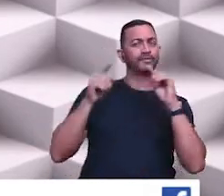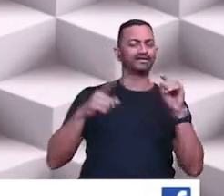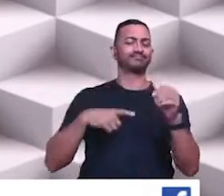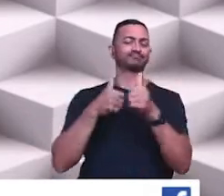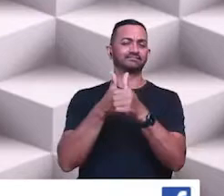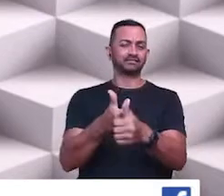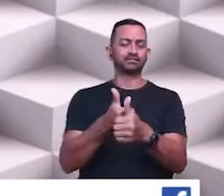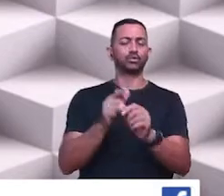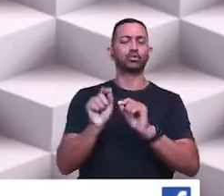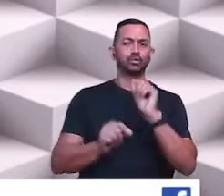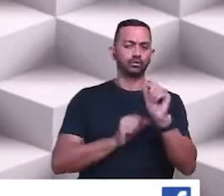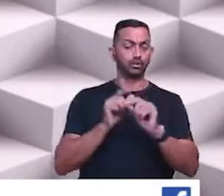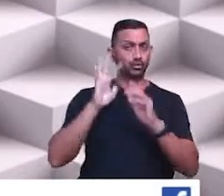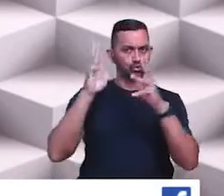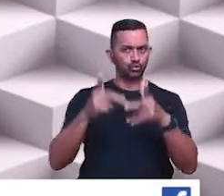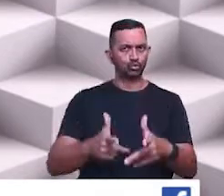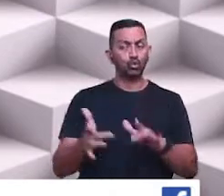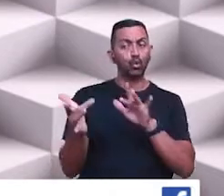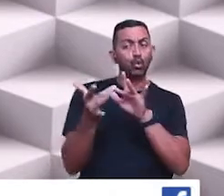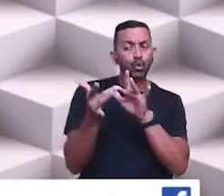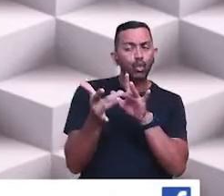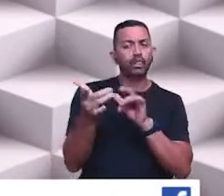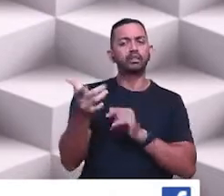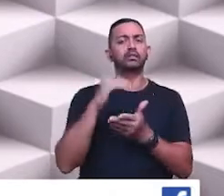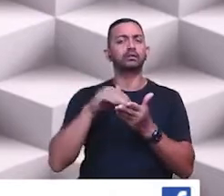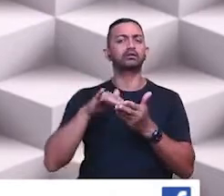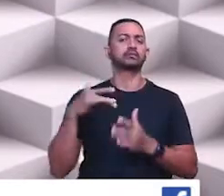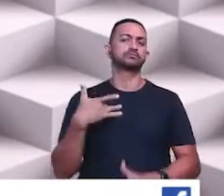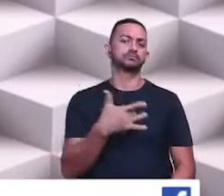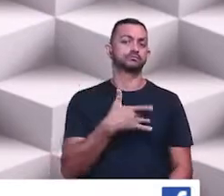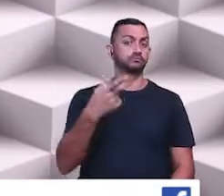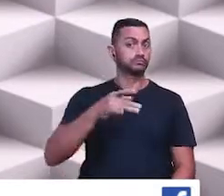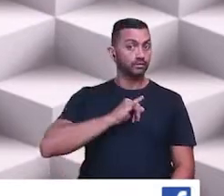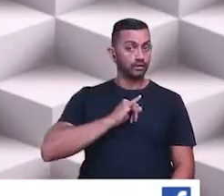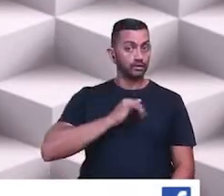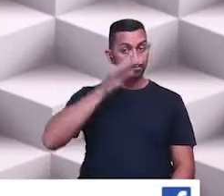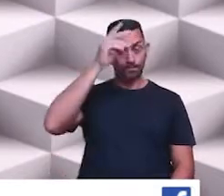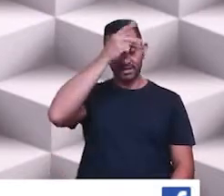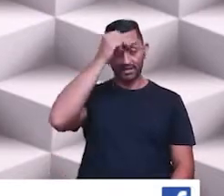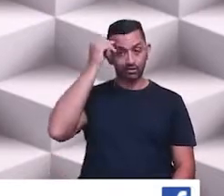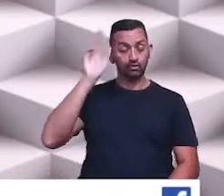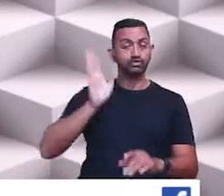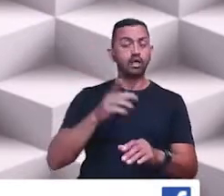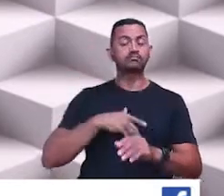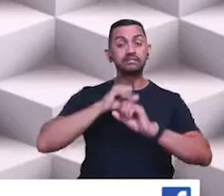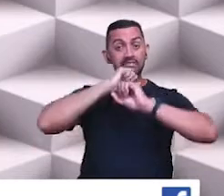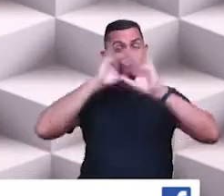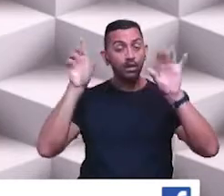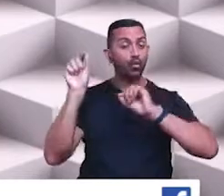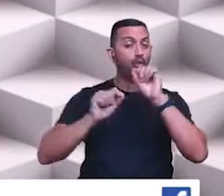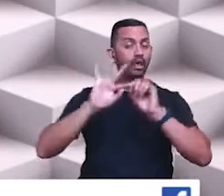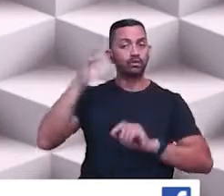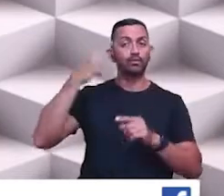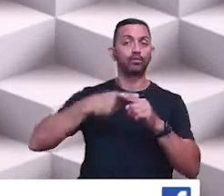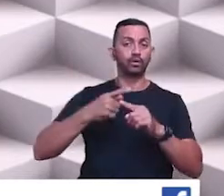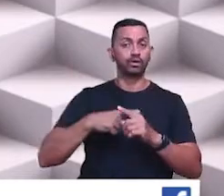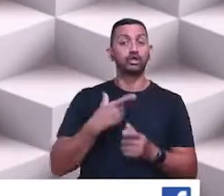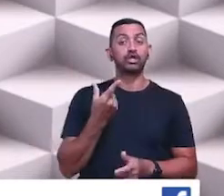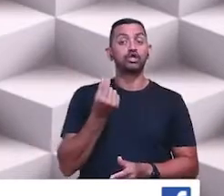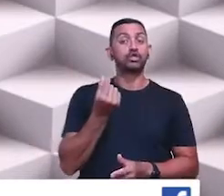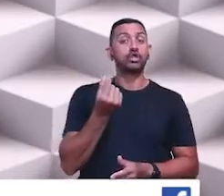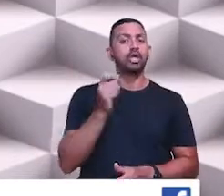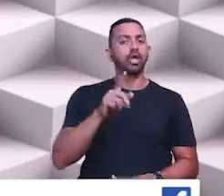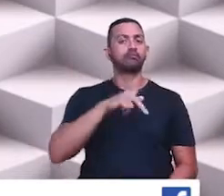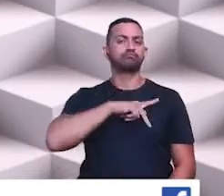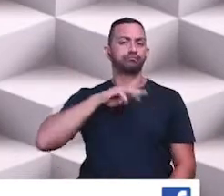suspeita, mas a gente segue acompanhando e também entrando em contato com a Secretaria de Saúde do município para esclarecer essa situação melhor. Até